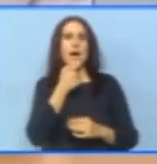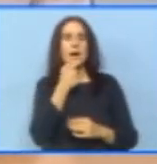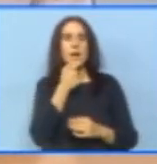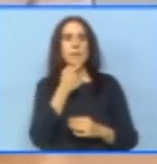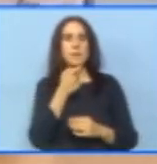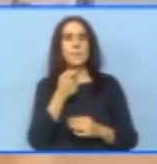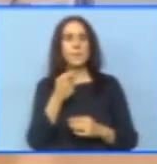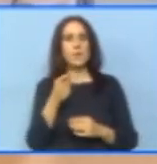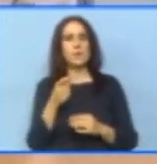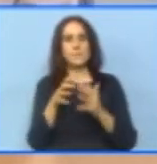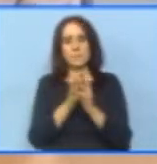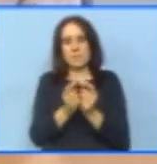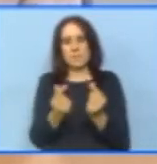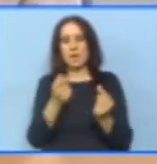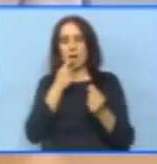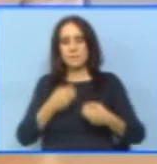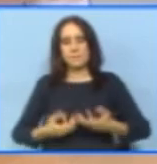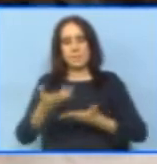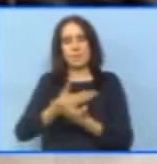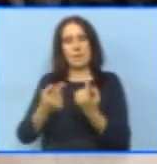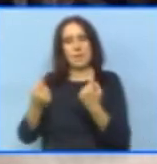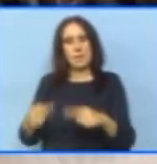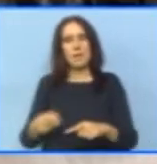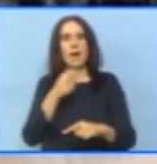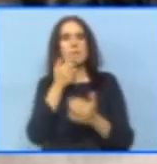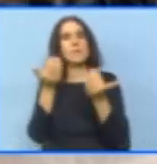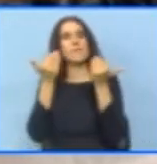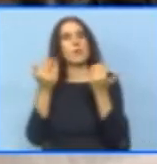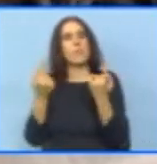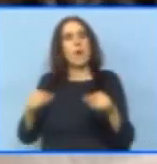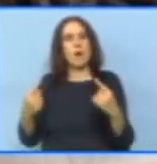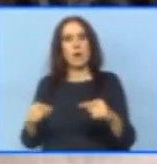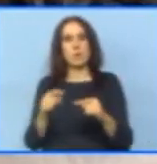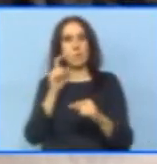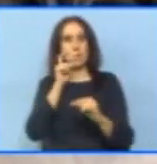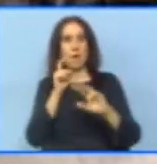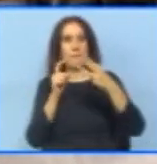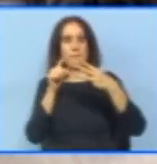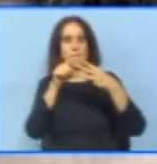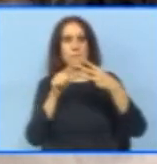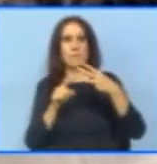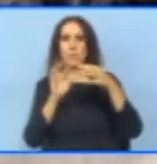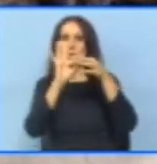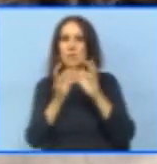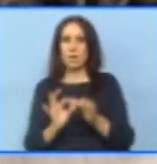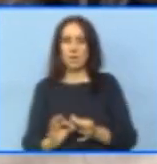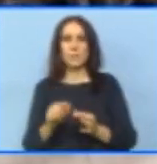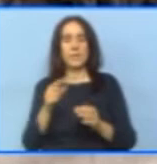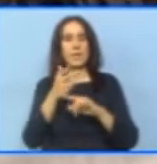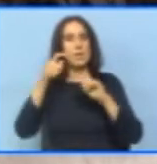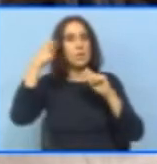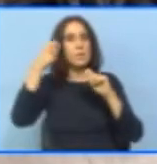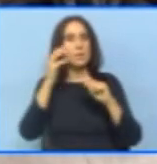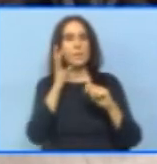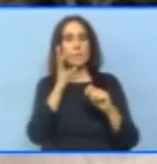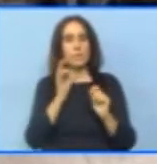podemos rezar, só podemos partilhar o que temos quando estamos informados. E, portanto, estes 3 pilares estão muito ligados. E estes documentários